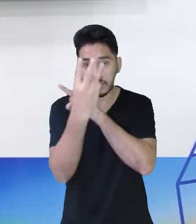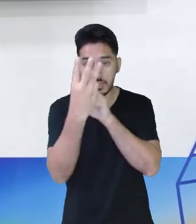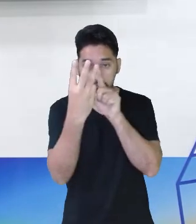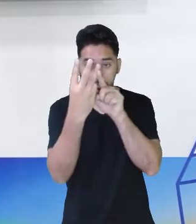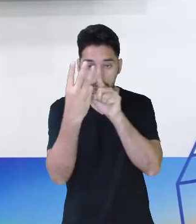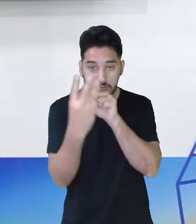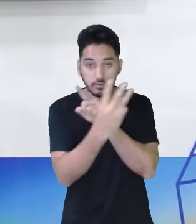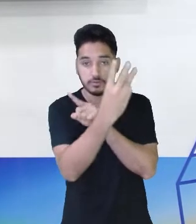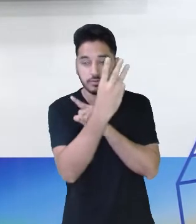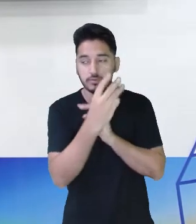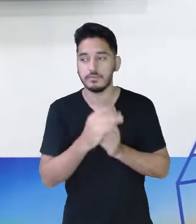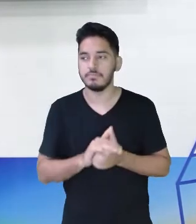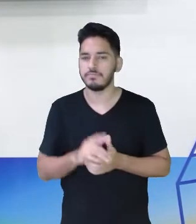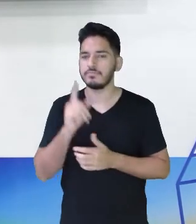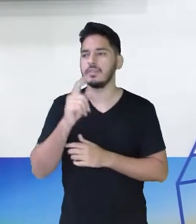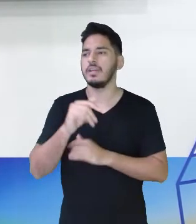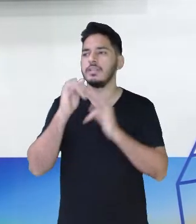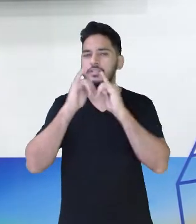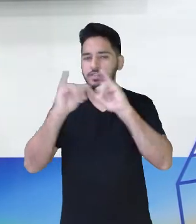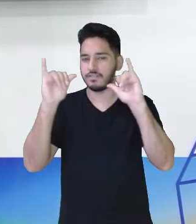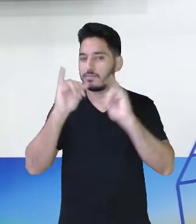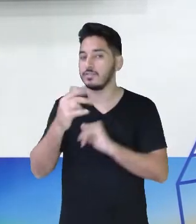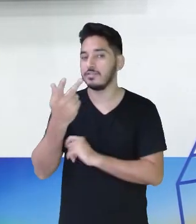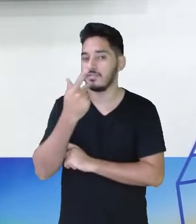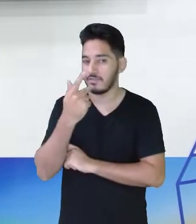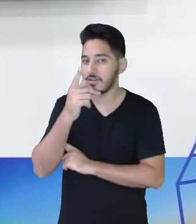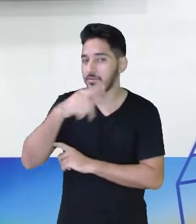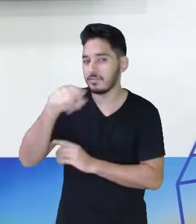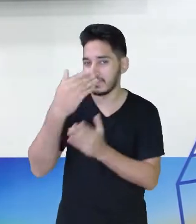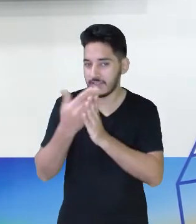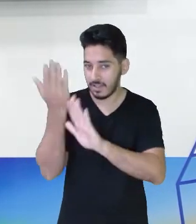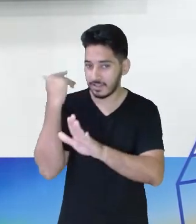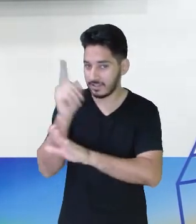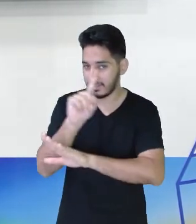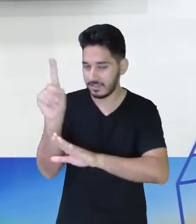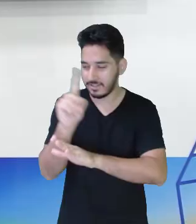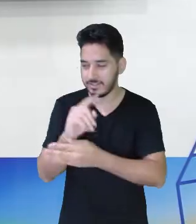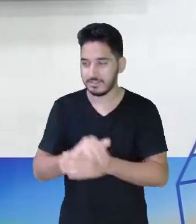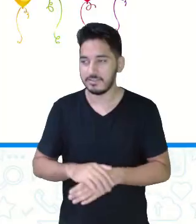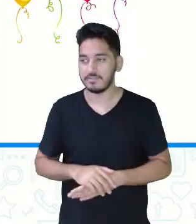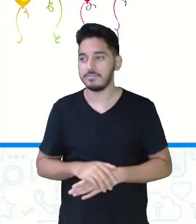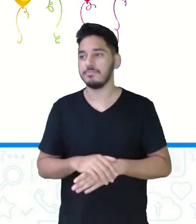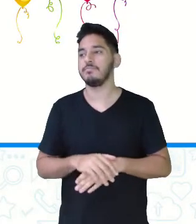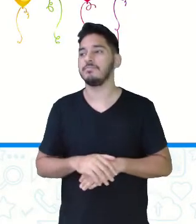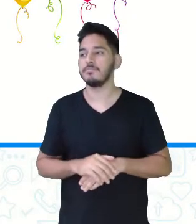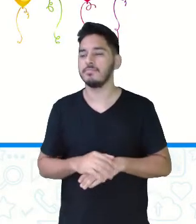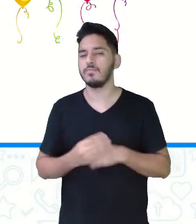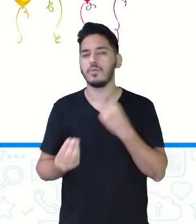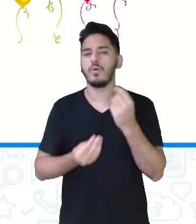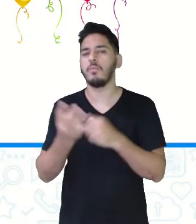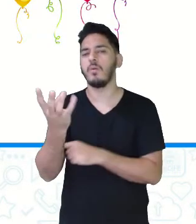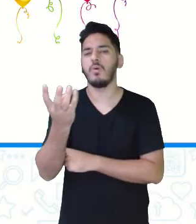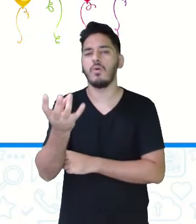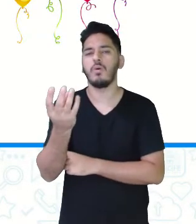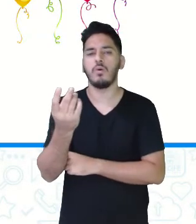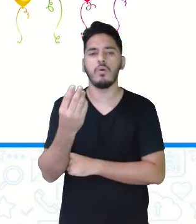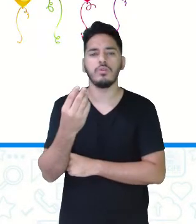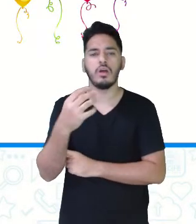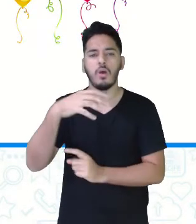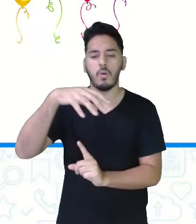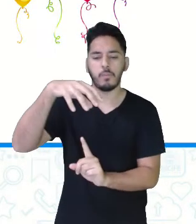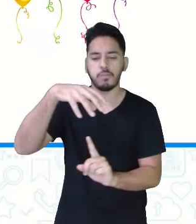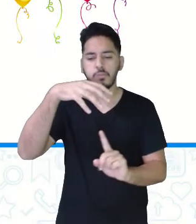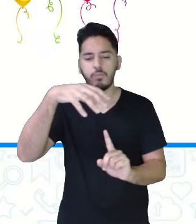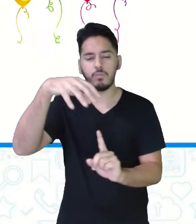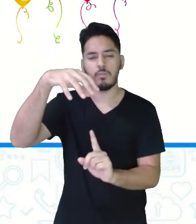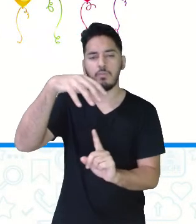diferente. Essa informação eu não dei nas últimas aulas. Como contar os balões a seguir